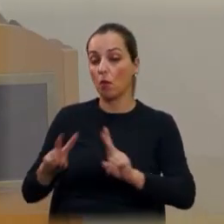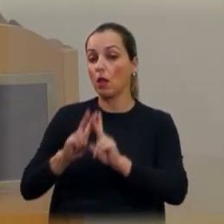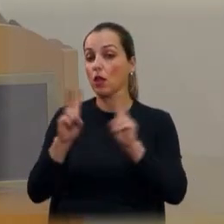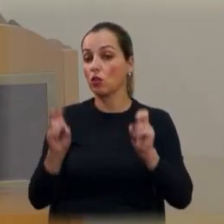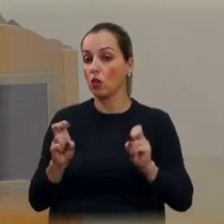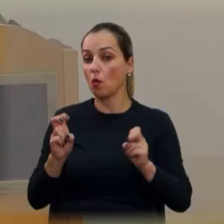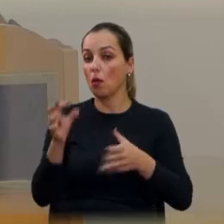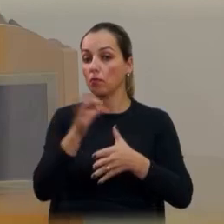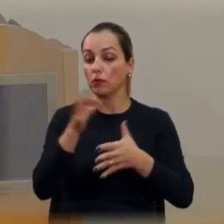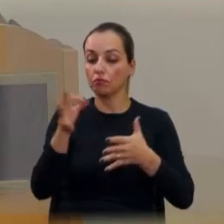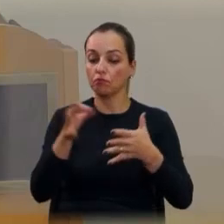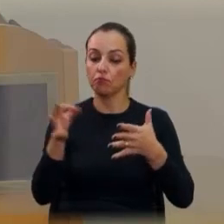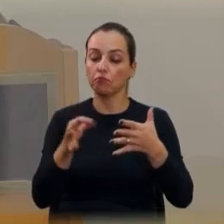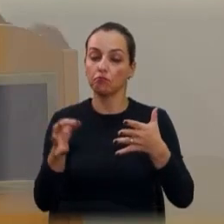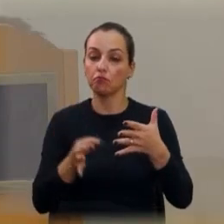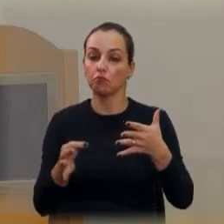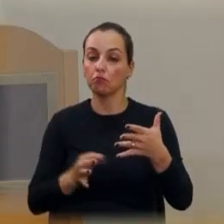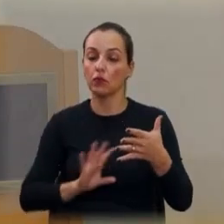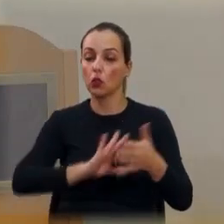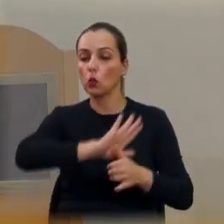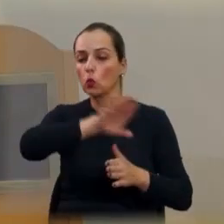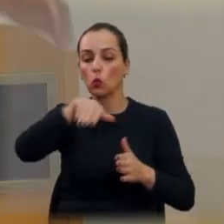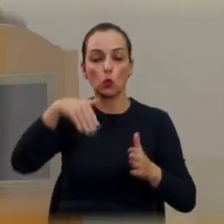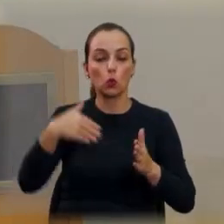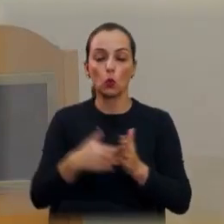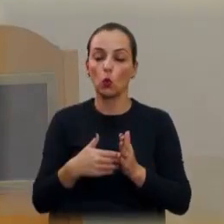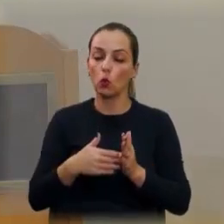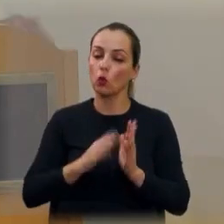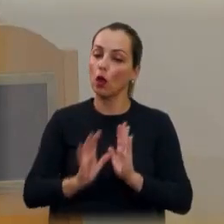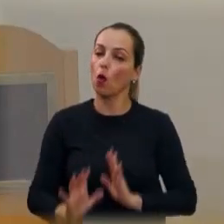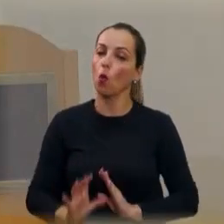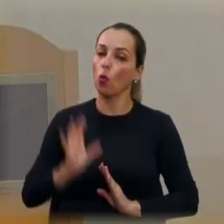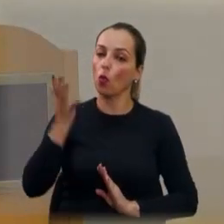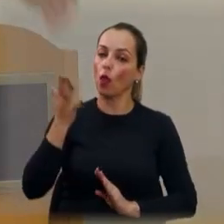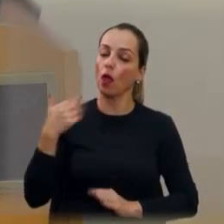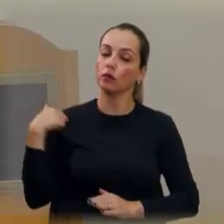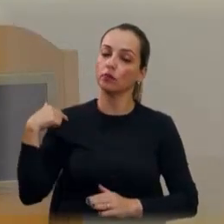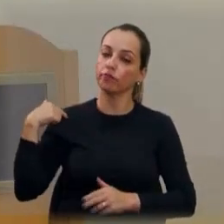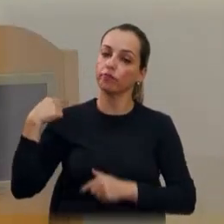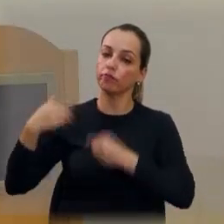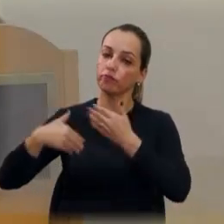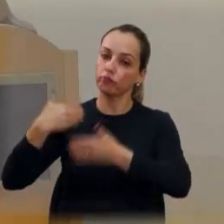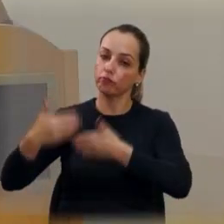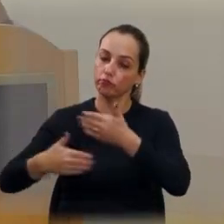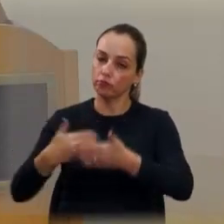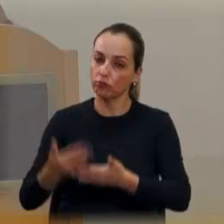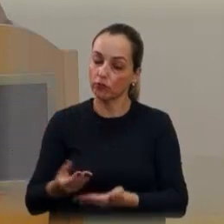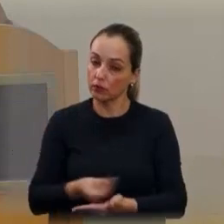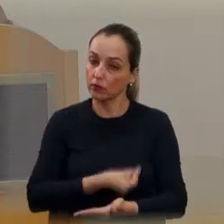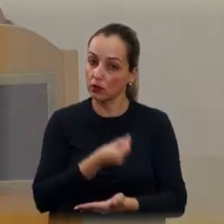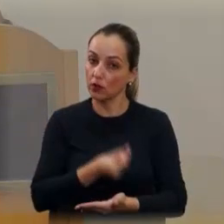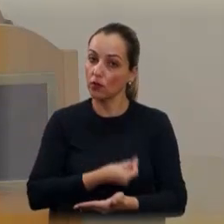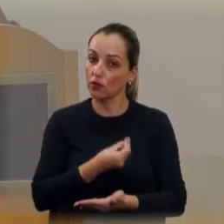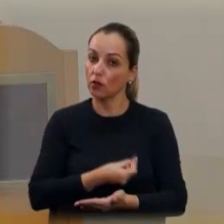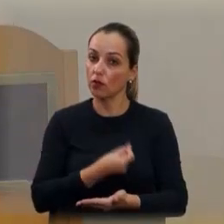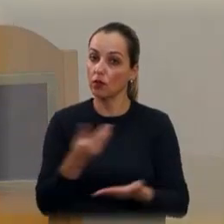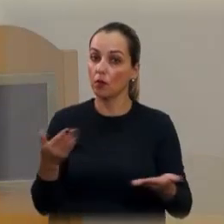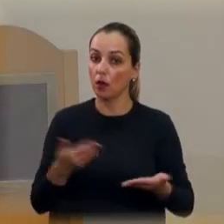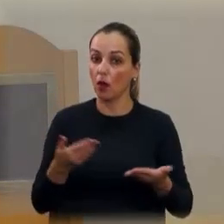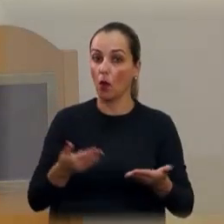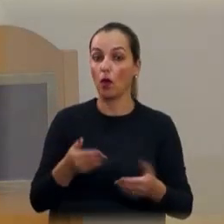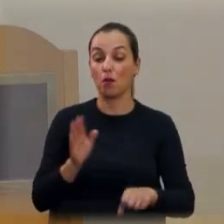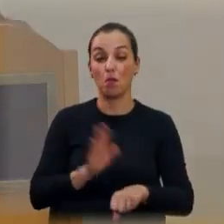de tudo que está acontecendo e do que vem acontecendo no decorrer desses dias que nós vivemos e que, por sua vez, não foi